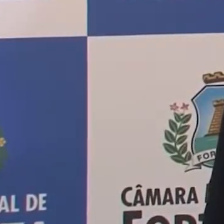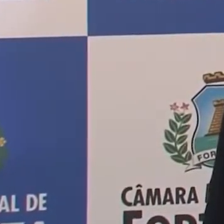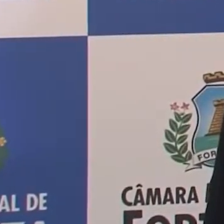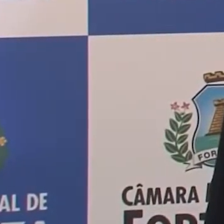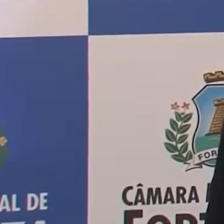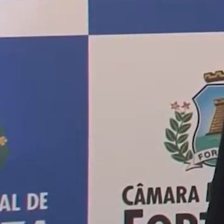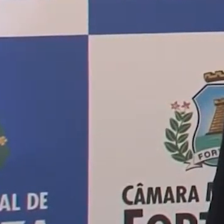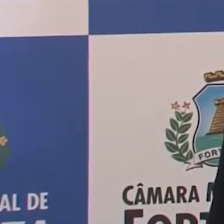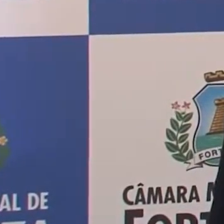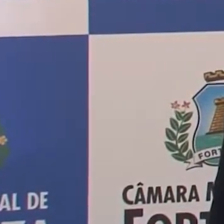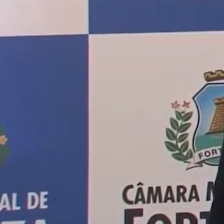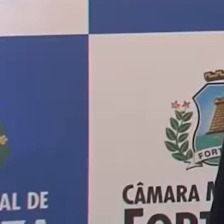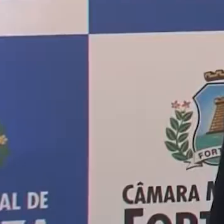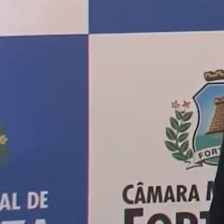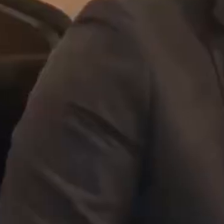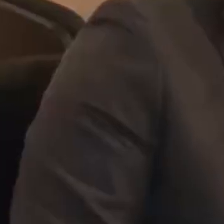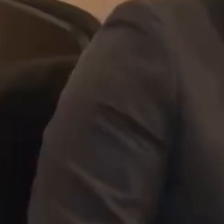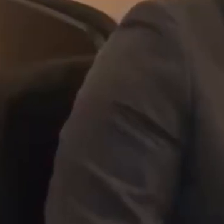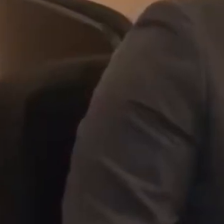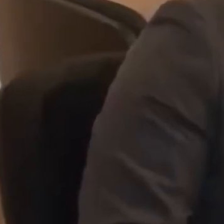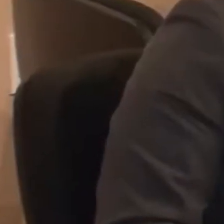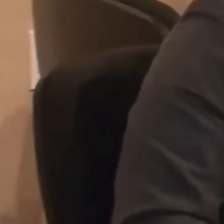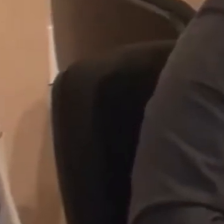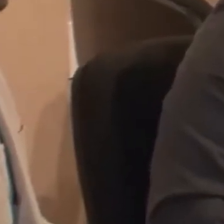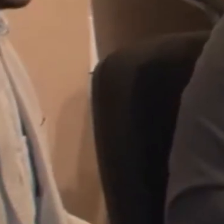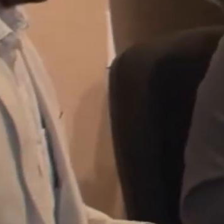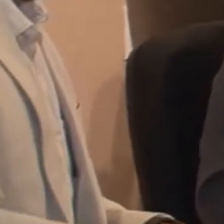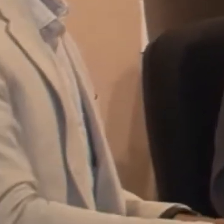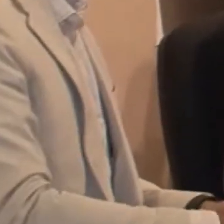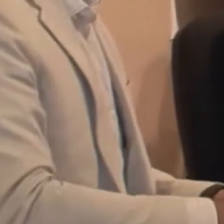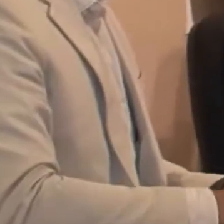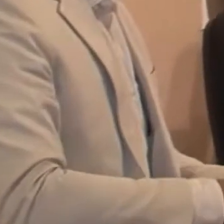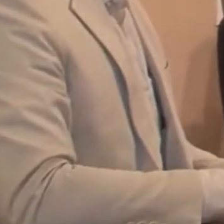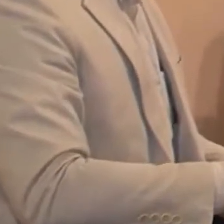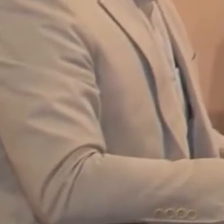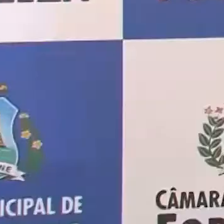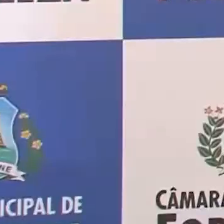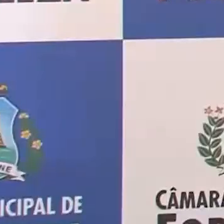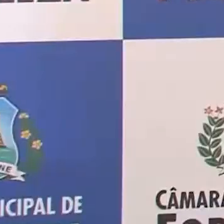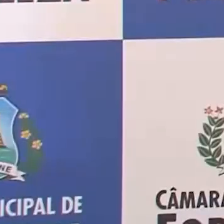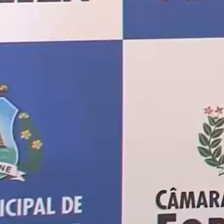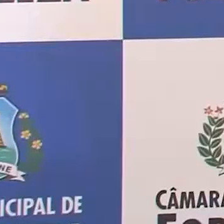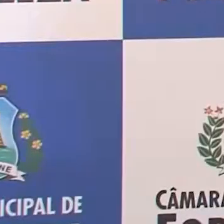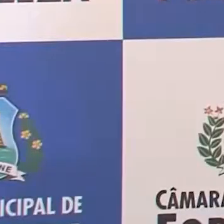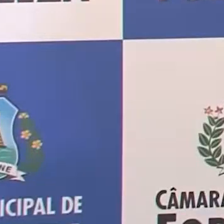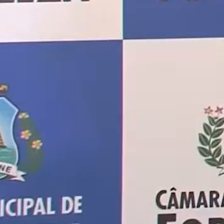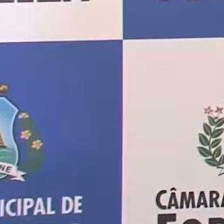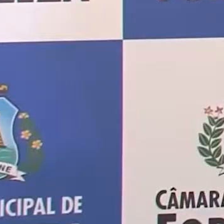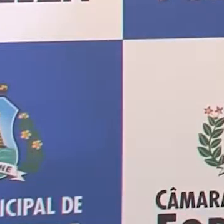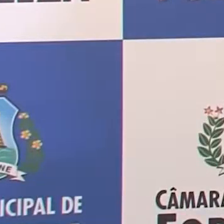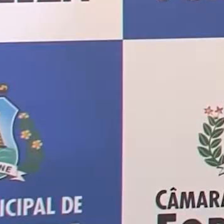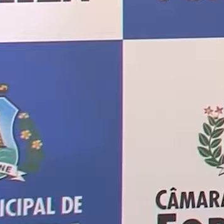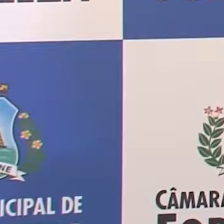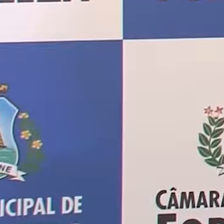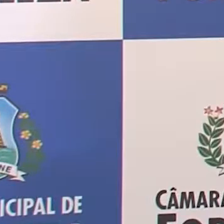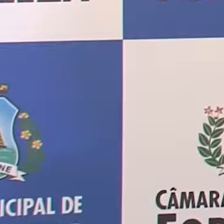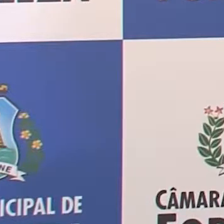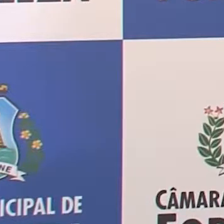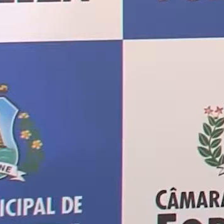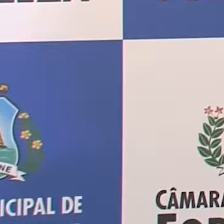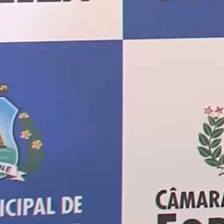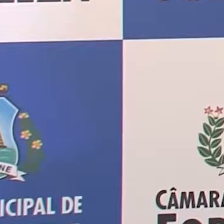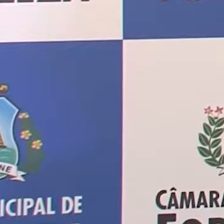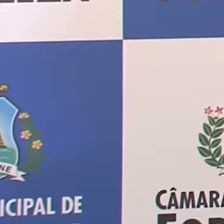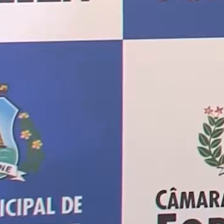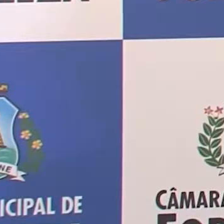vereador Iraguaçu Filho, do PDT, e teve a assinatura de todos os vereadores. Esse debate é importante e Fortaleza não podia ficar